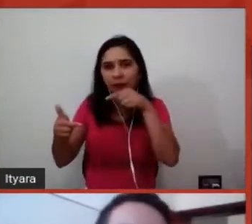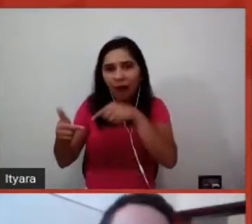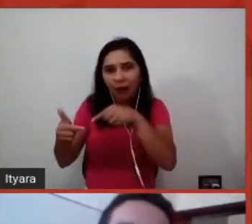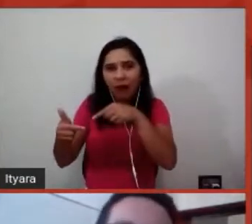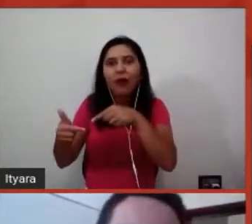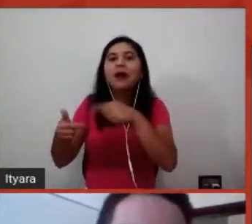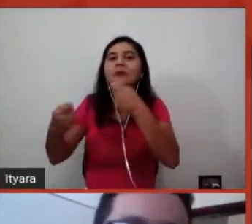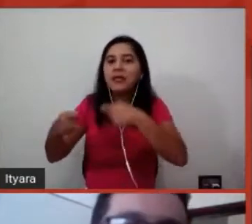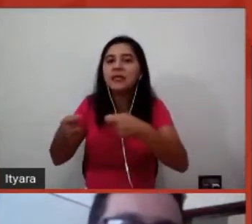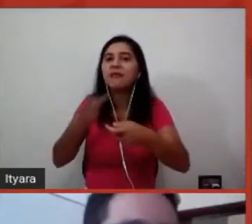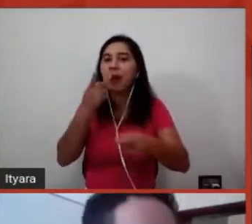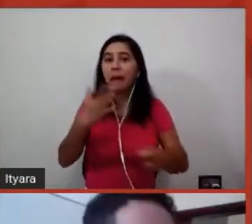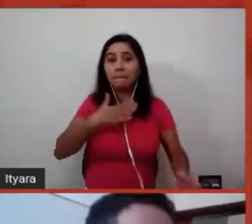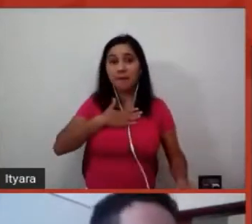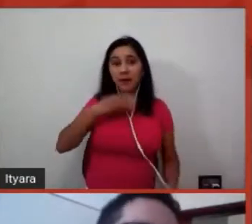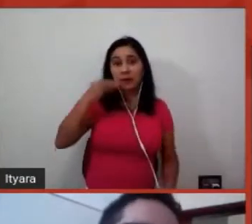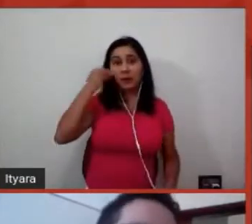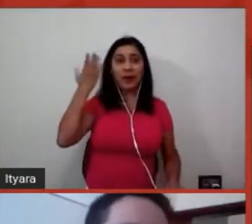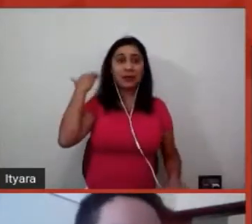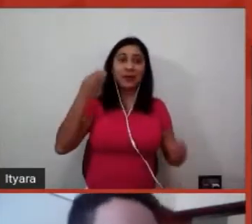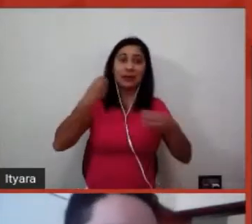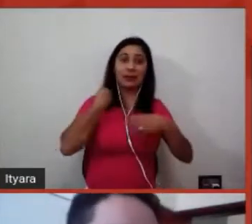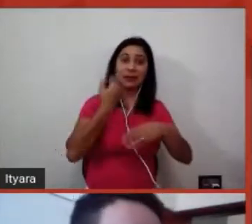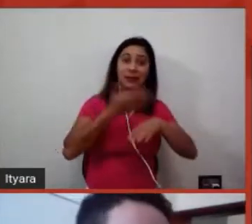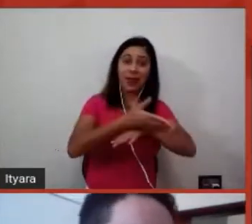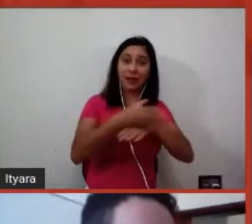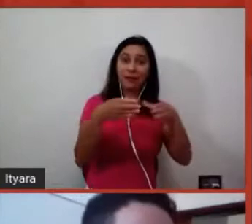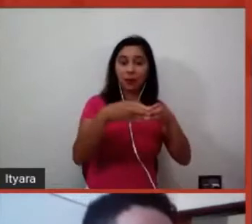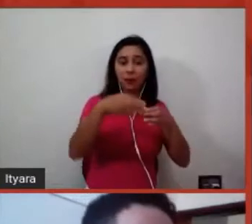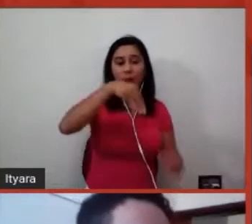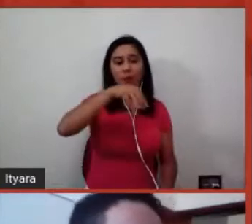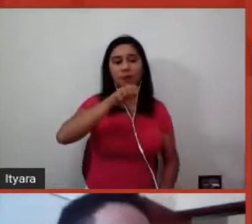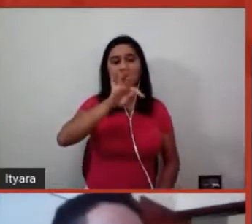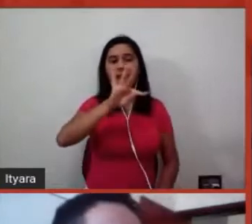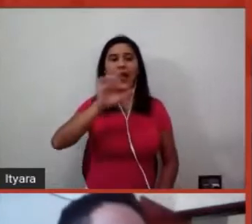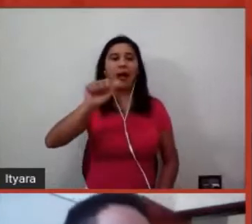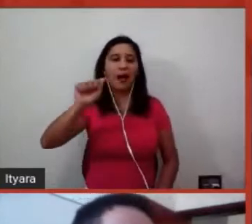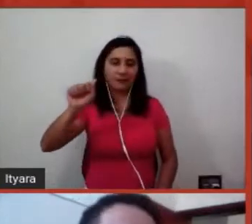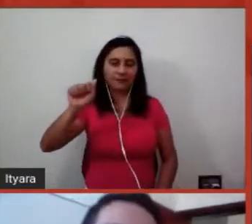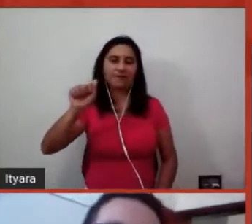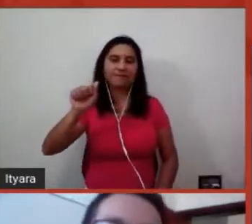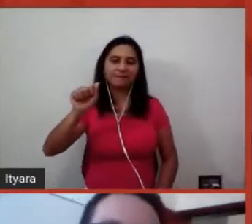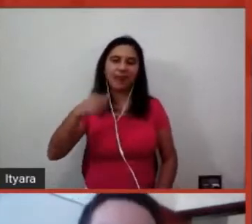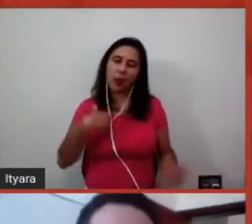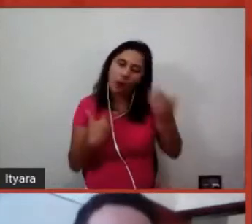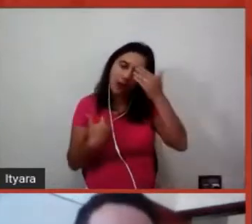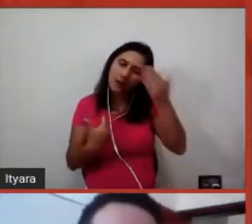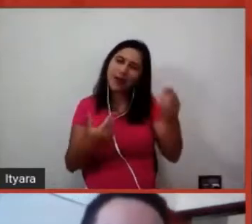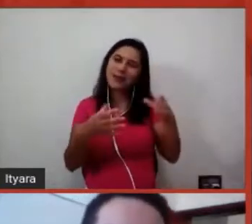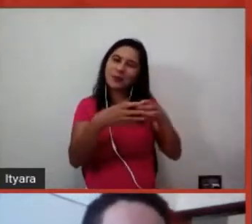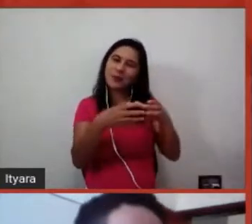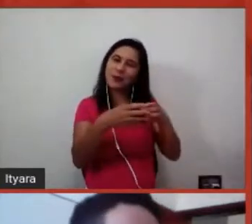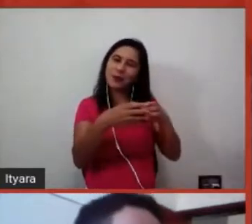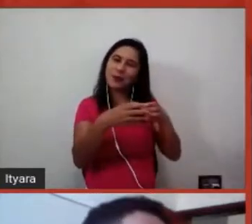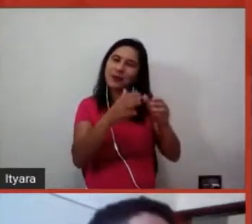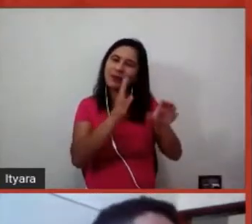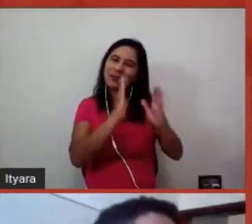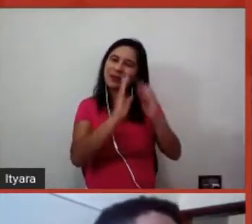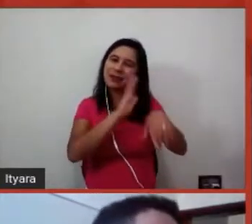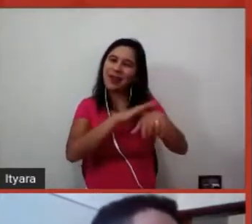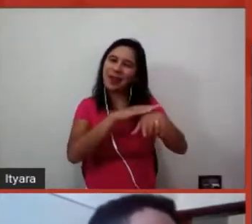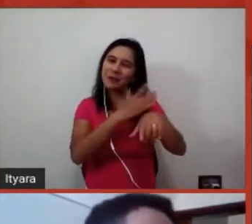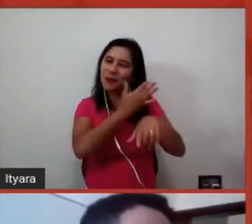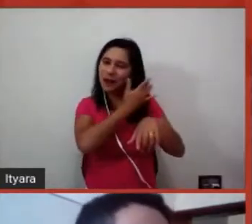falar da minha experiência no Meta. Então, sou muito grato a todo o tempo que eu passei lá, com as queridas colegas e o querido